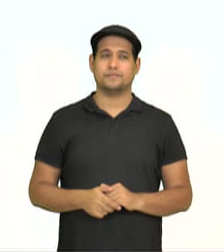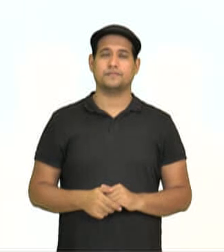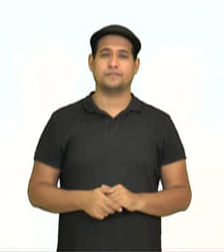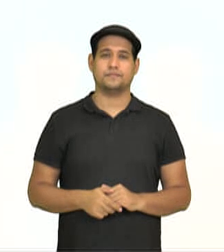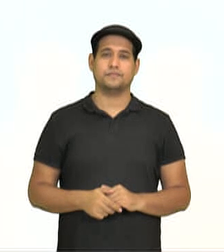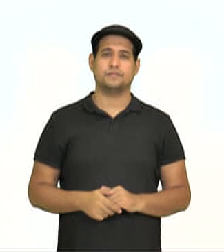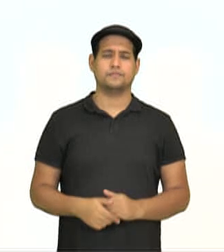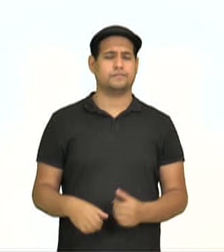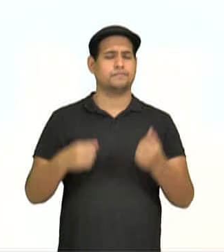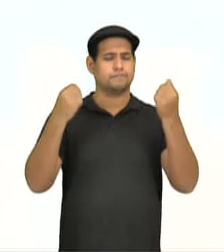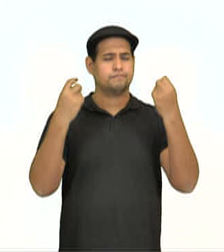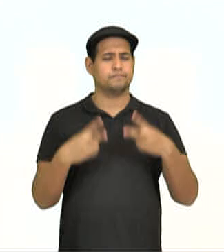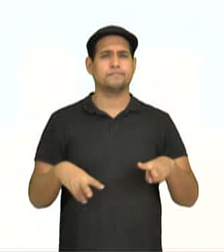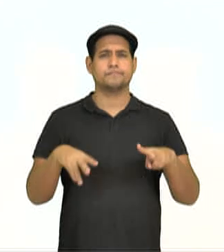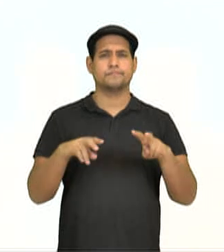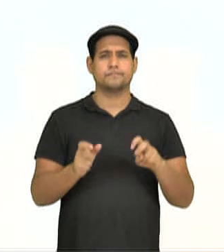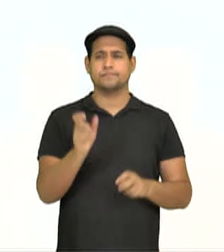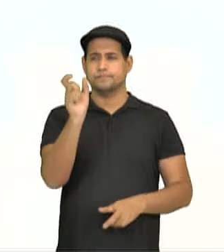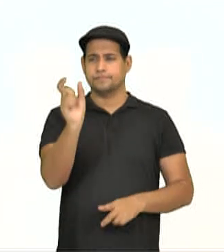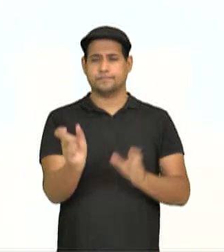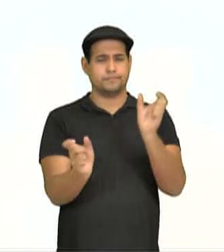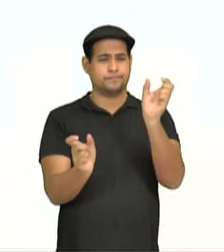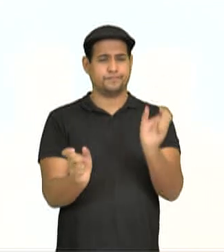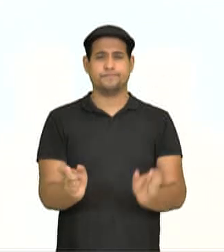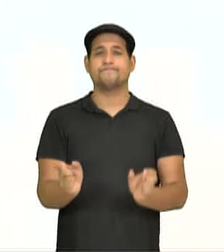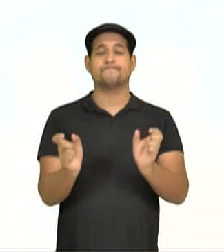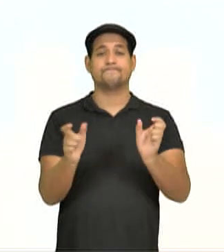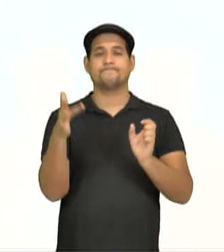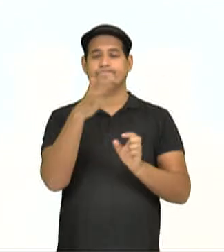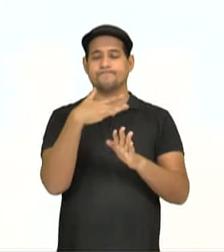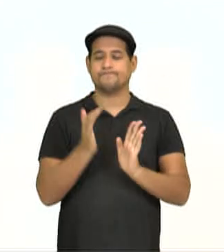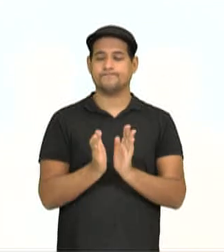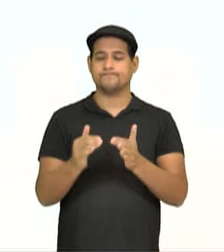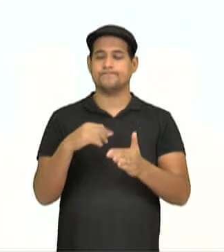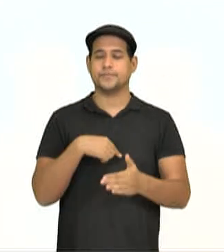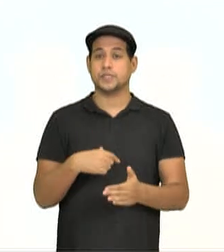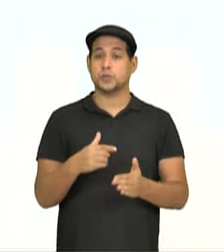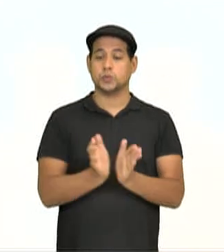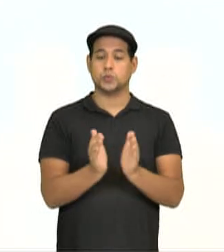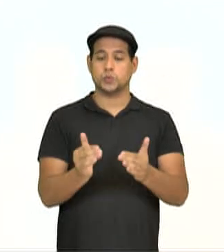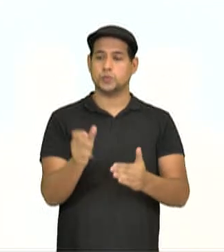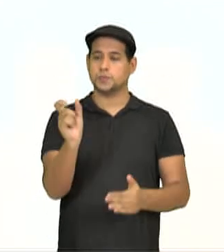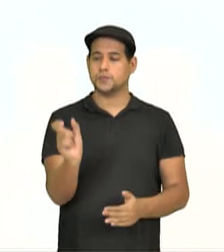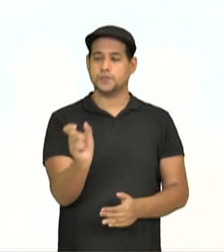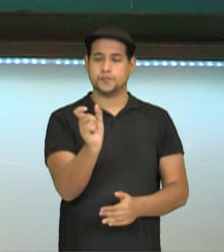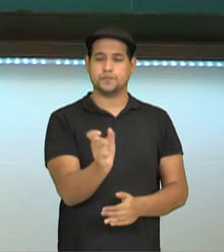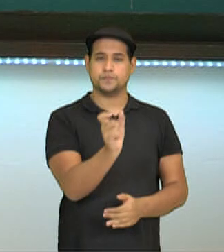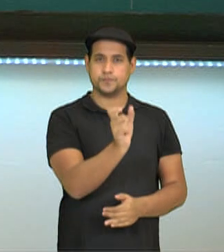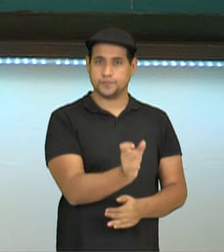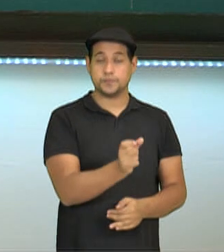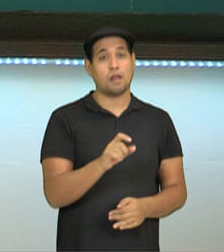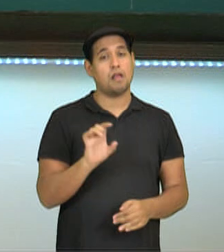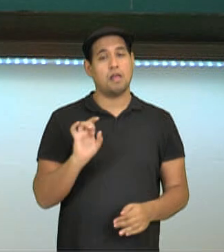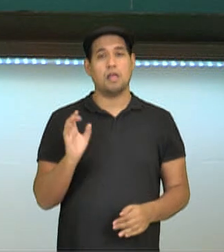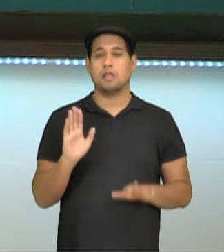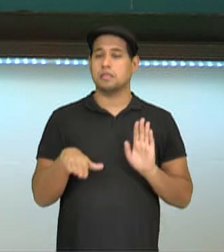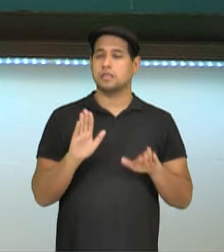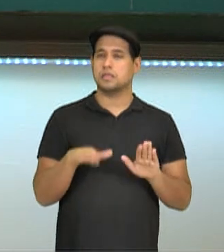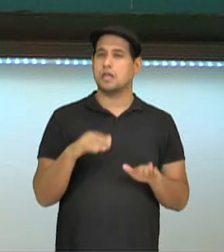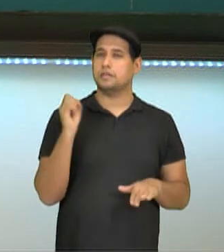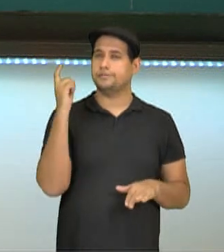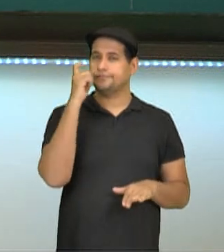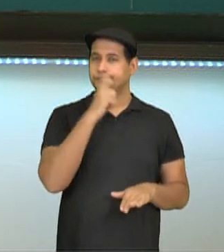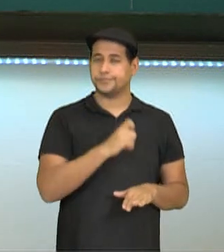Então vamos falar um pouquinho sobre as classes? Os competidores eles são divididos em grupos de acordo com o grau de